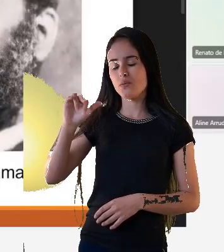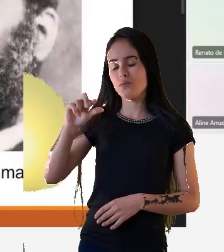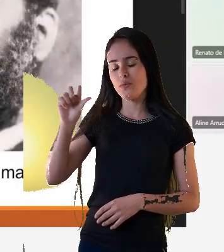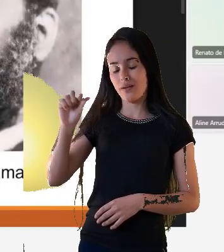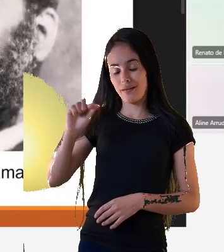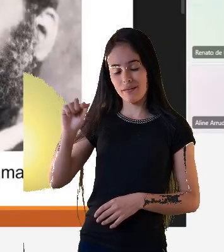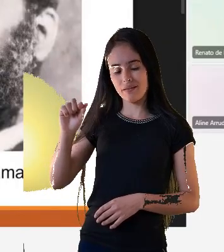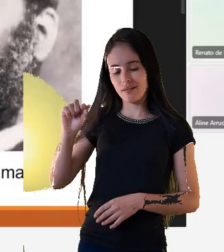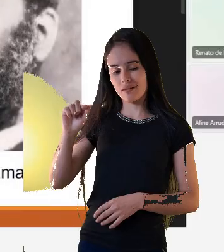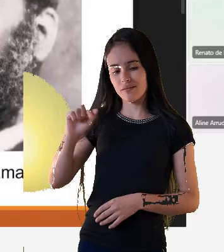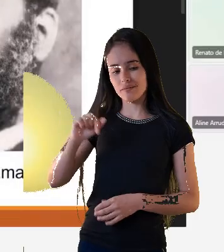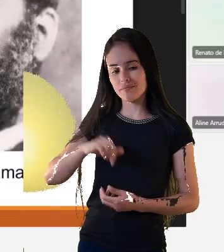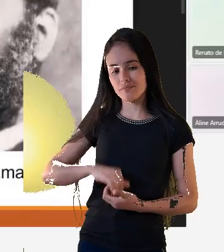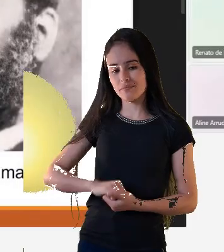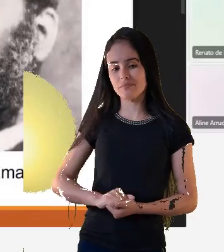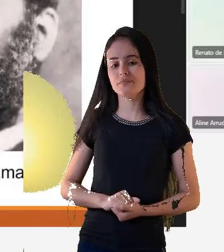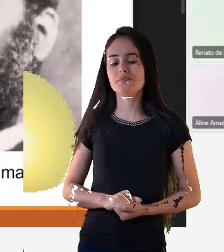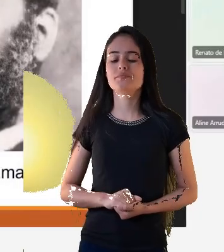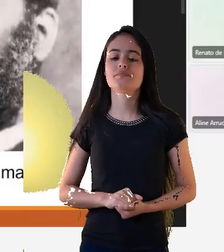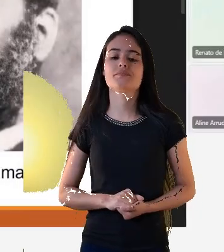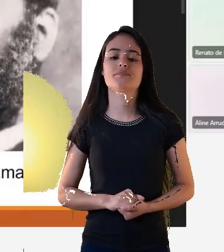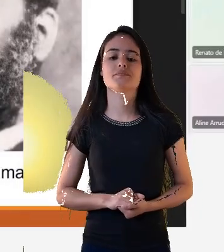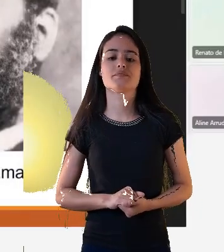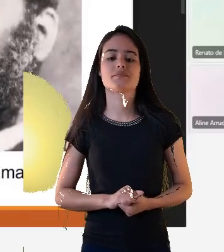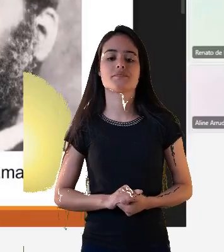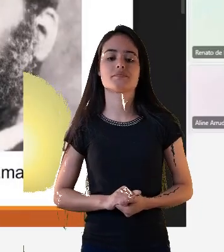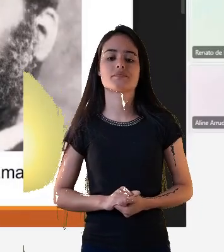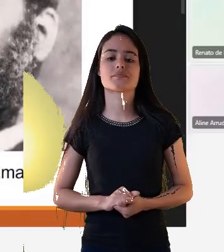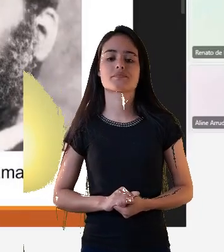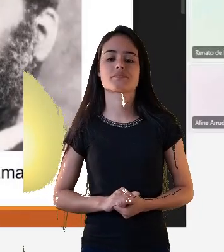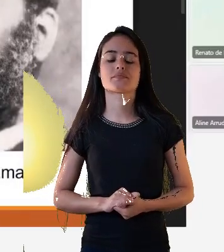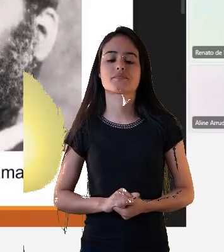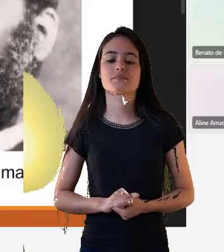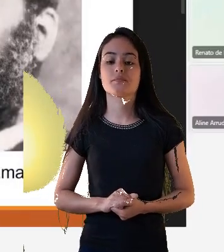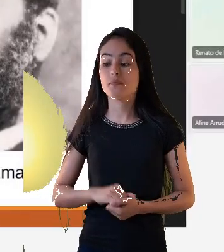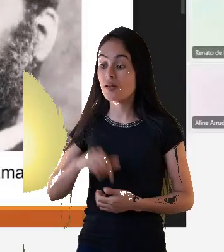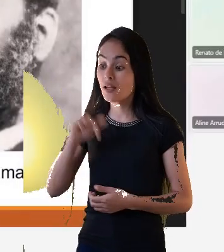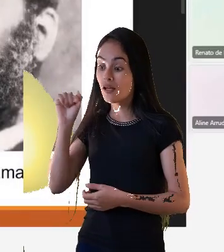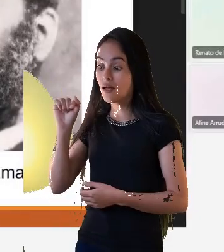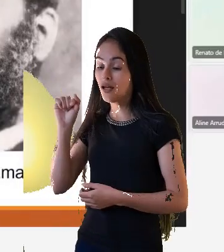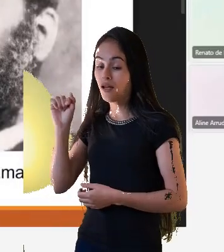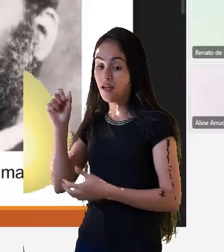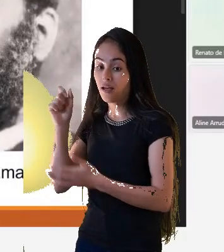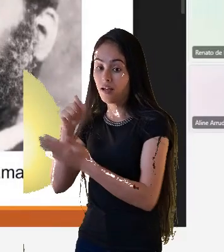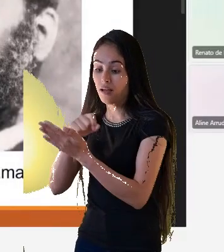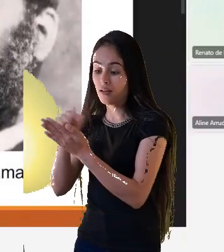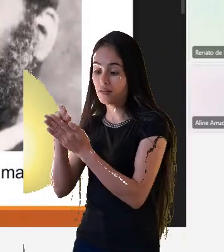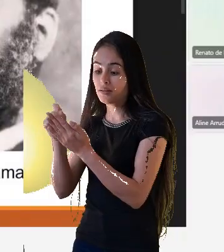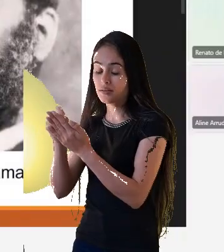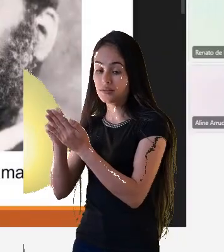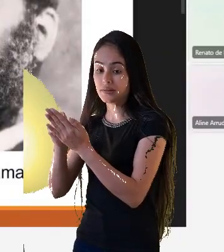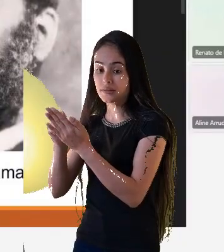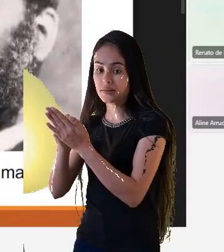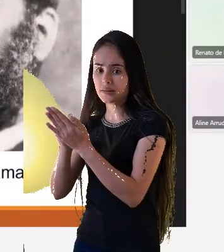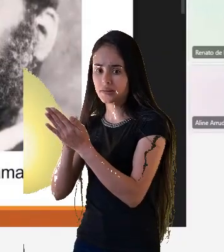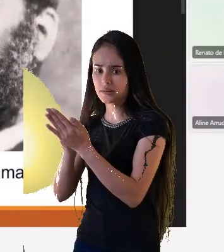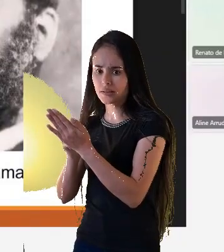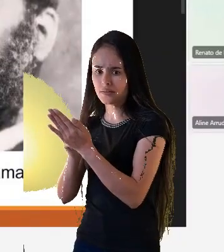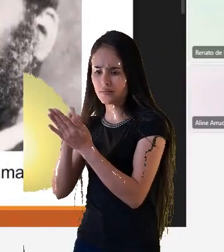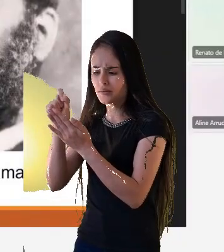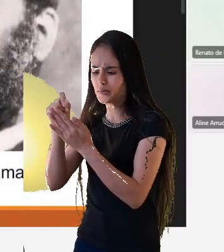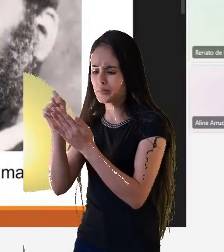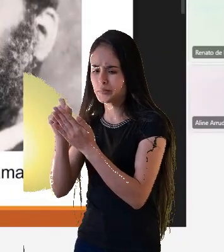né? E até o Tiago Rogério fala, né, que ele que deu à luz a mãe, né,